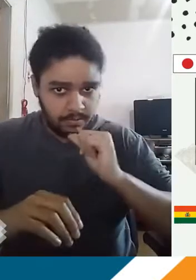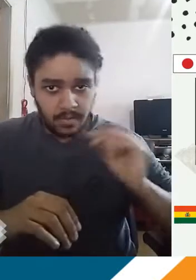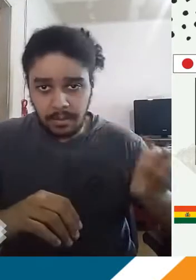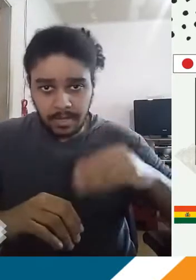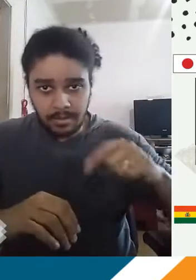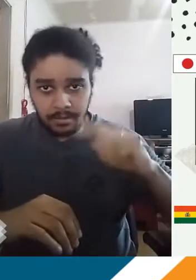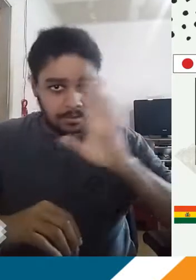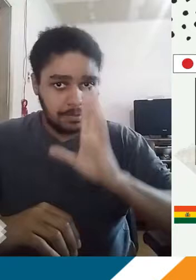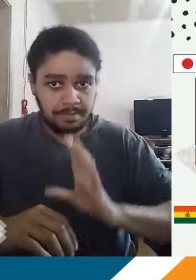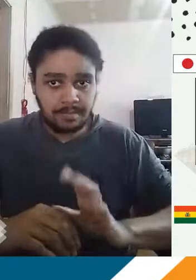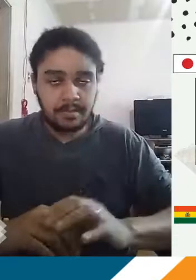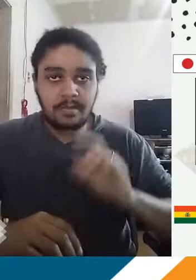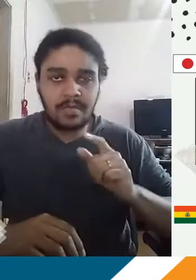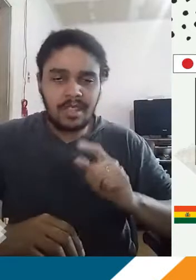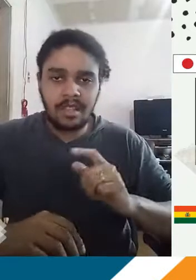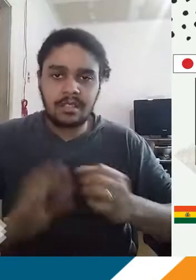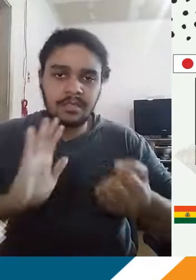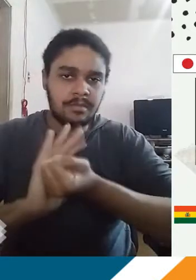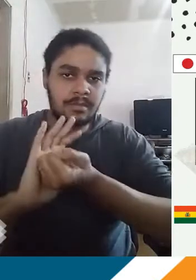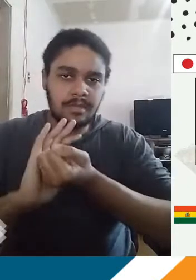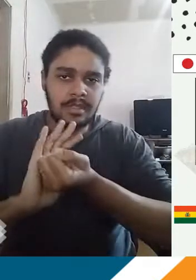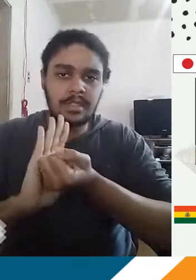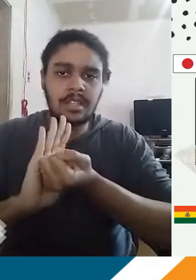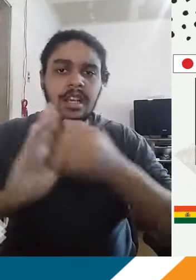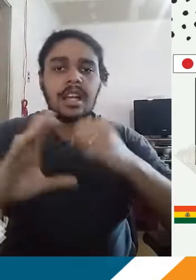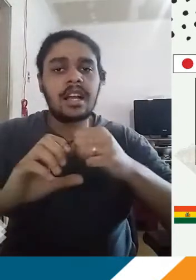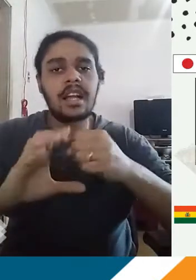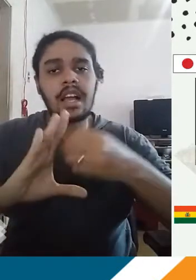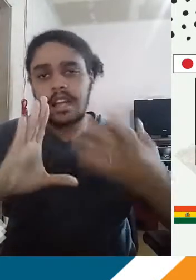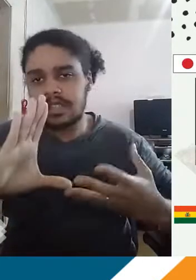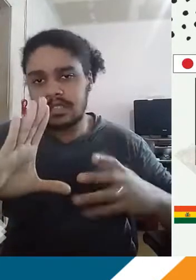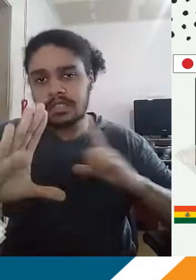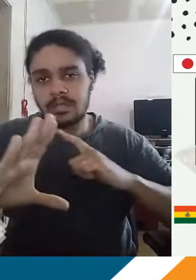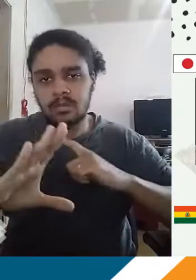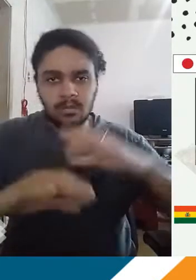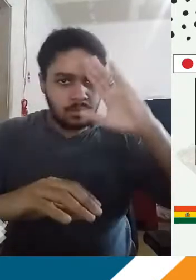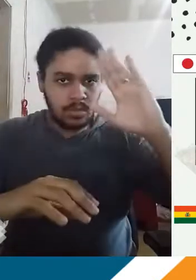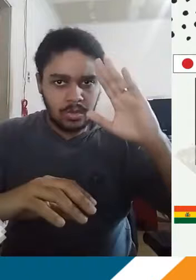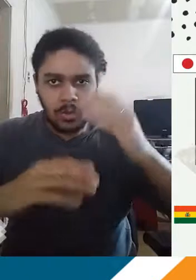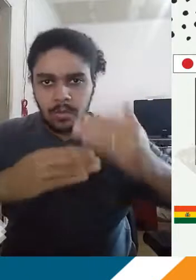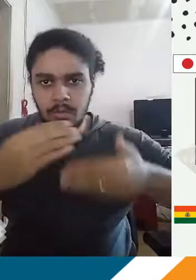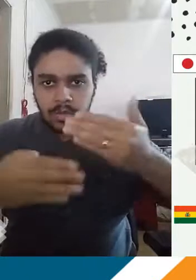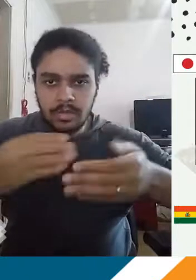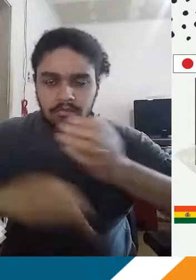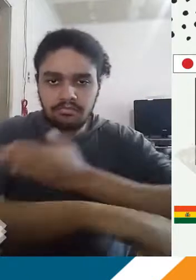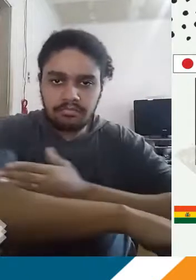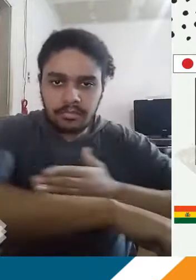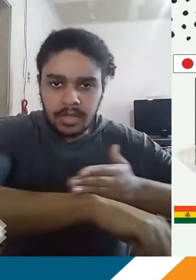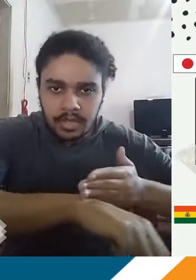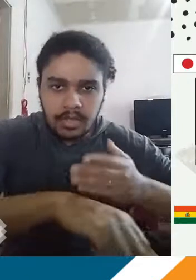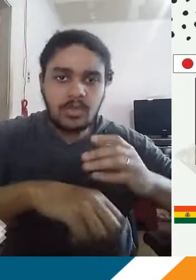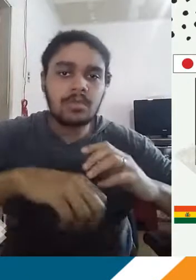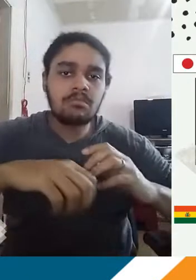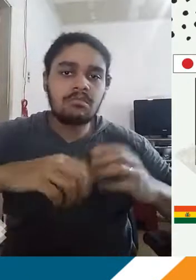que esse marco, essa característica, ela também tem como alusão o processo de embranquecimento e